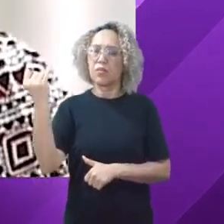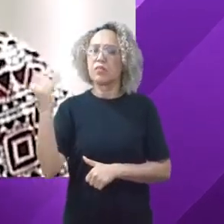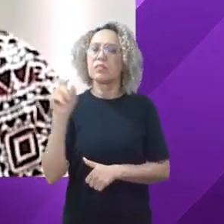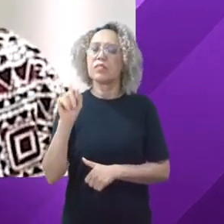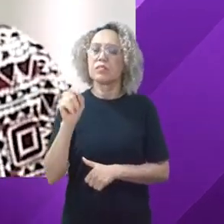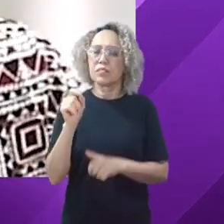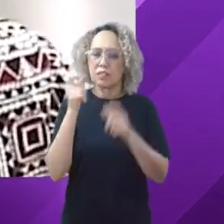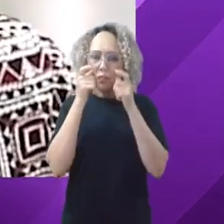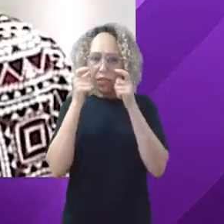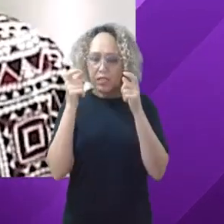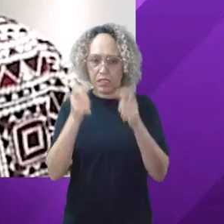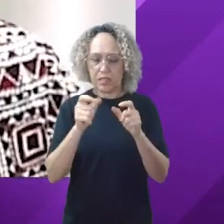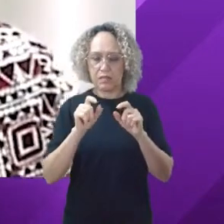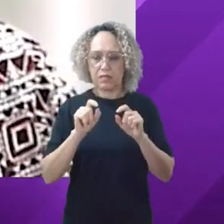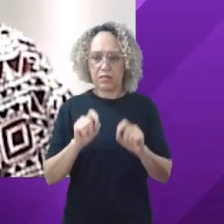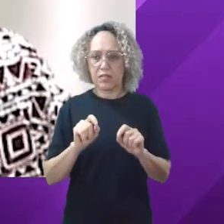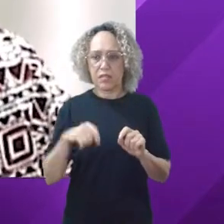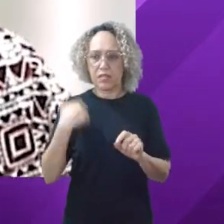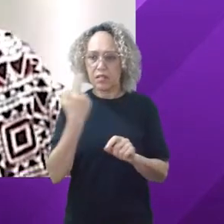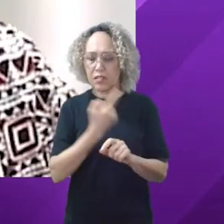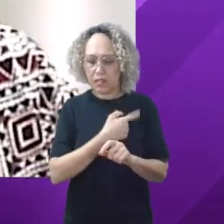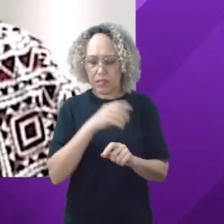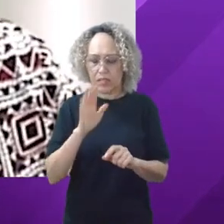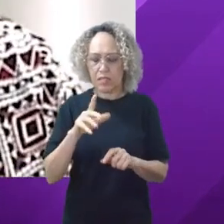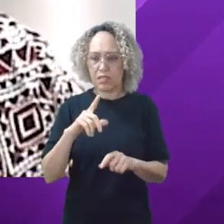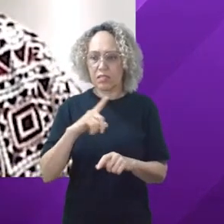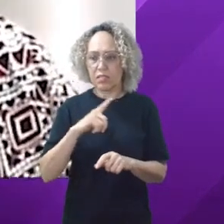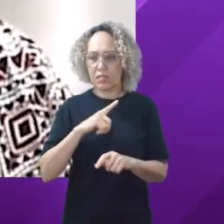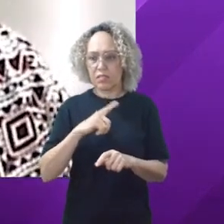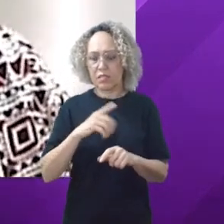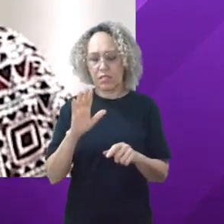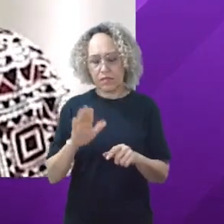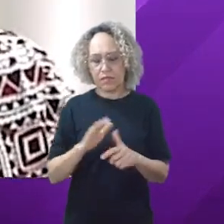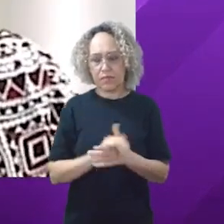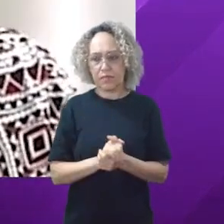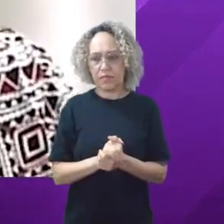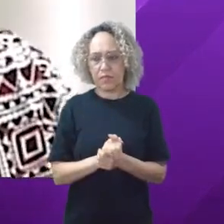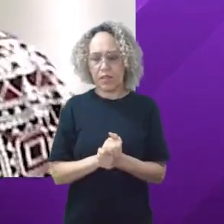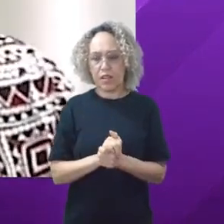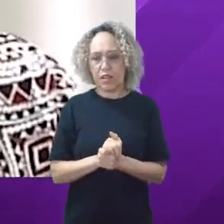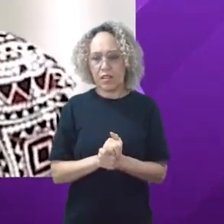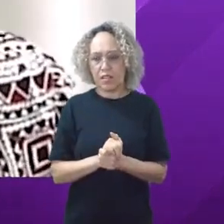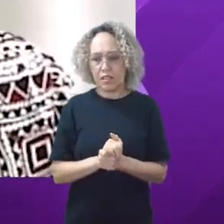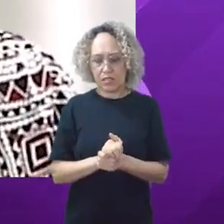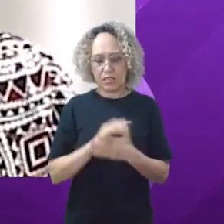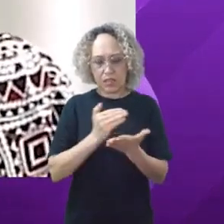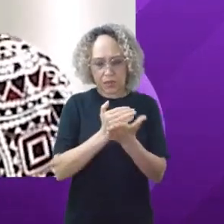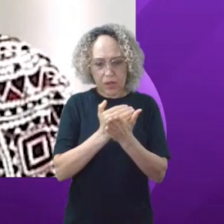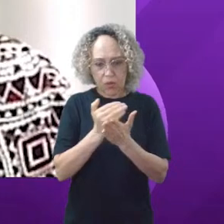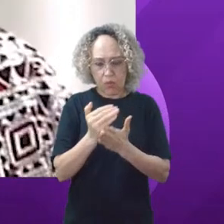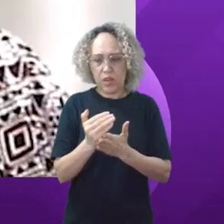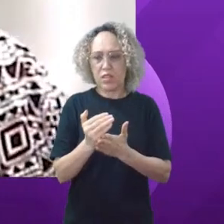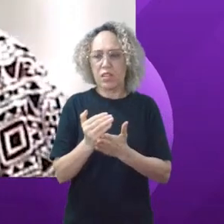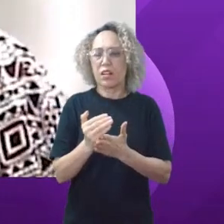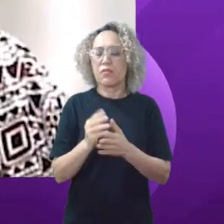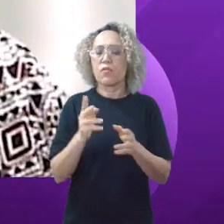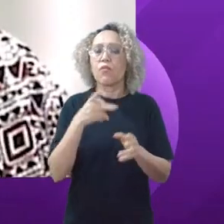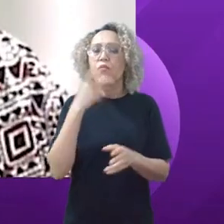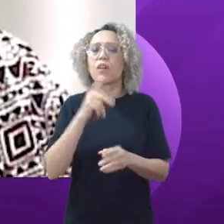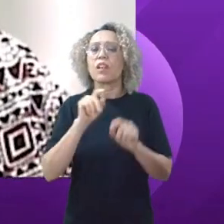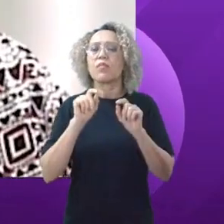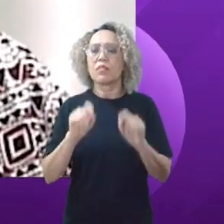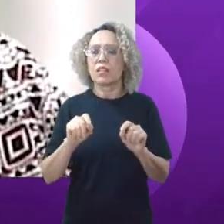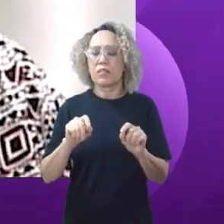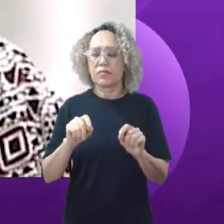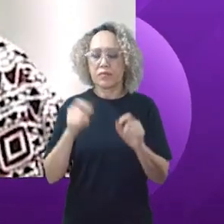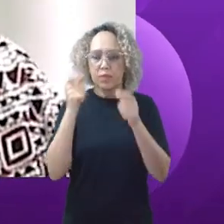atenção é que a gente já tem, na primeira fala inicial, já chama a atenção que a gente